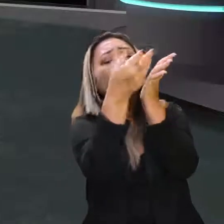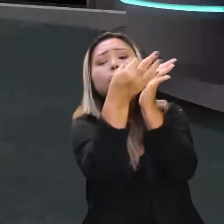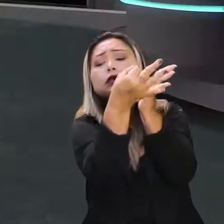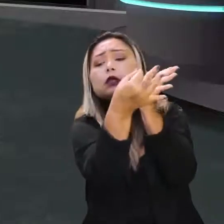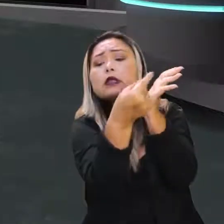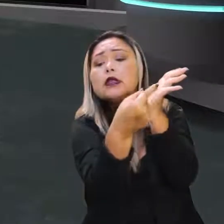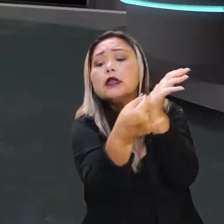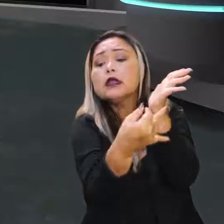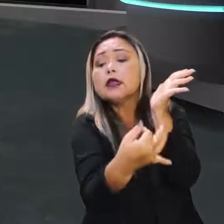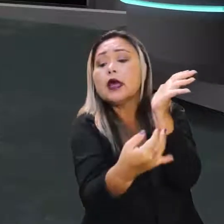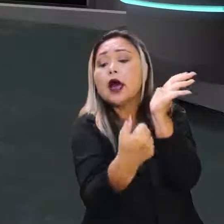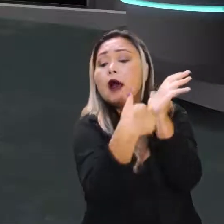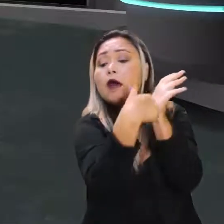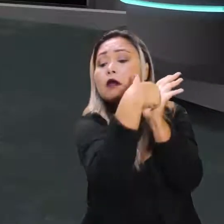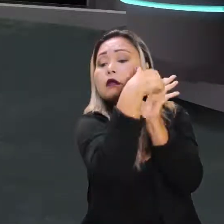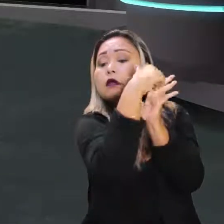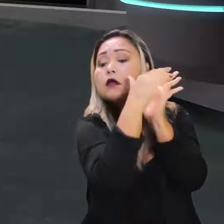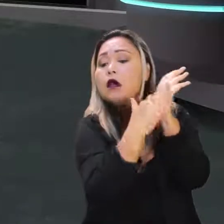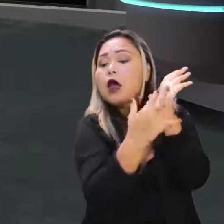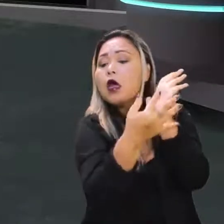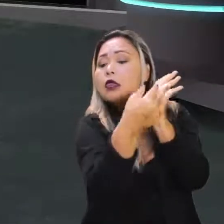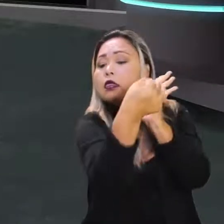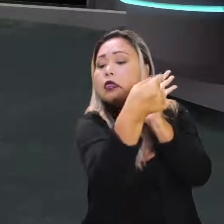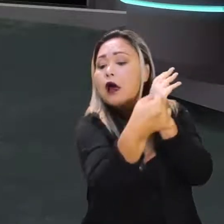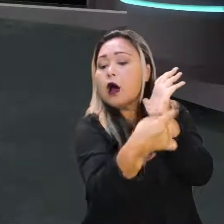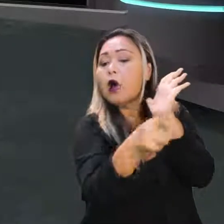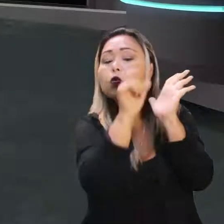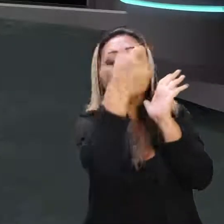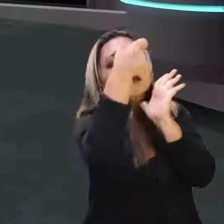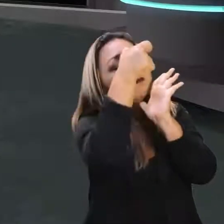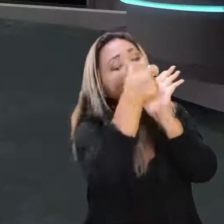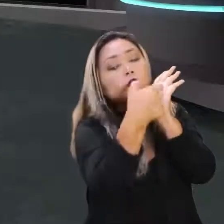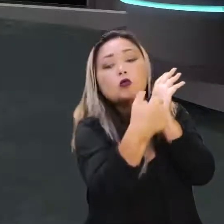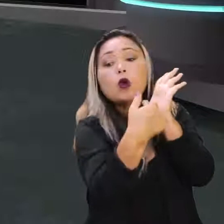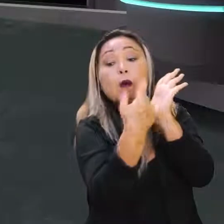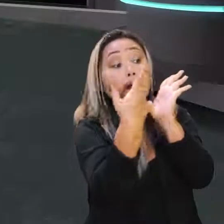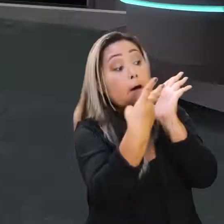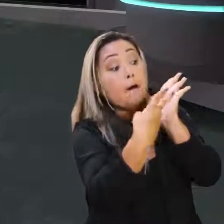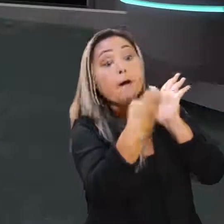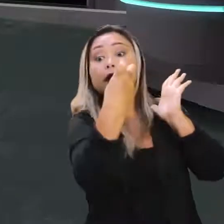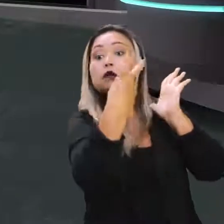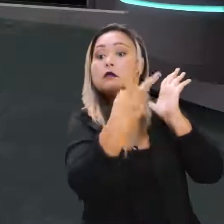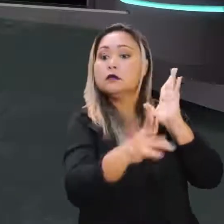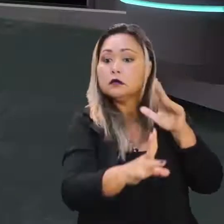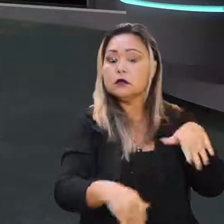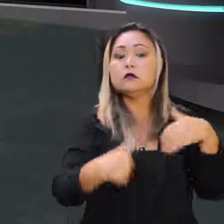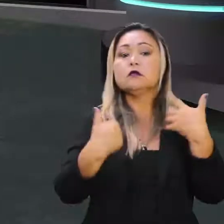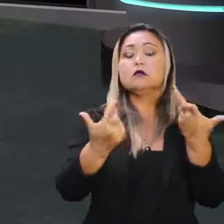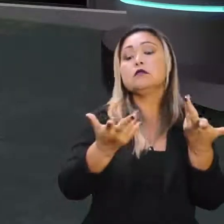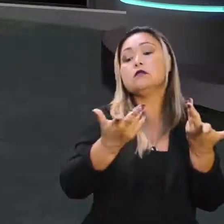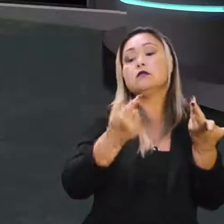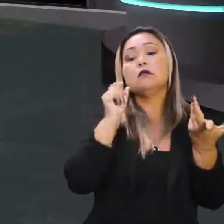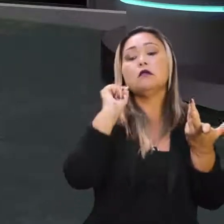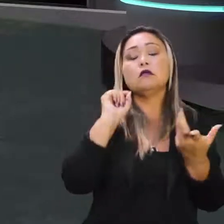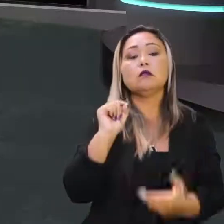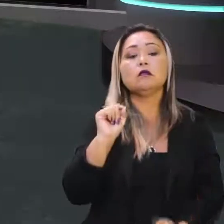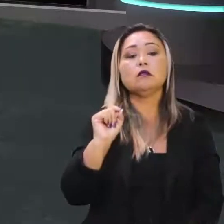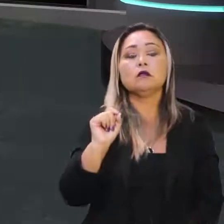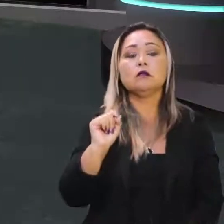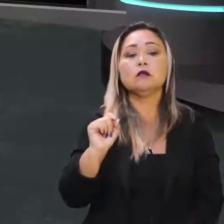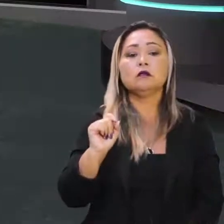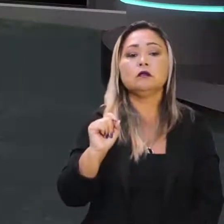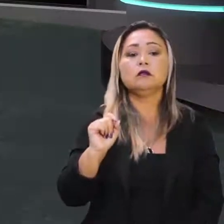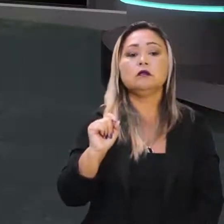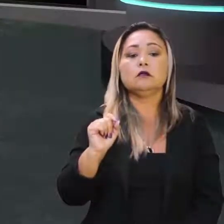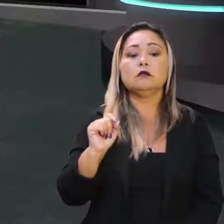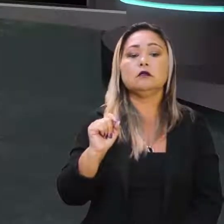detalhes, né, os detalhes ali do personagem, enfim. E nós observamos aí que eles,